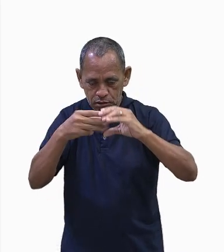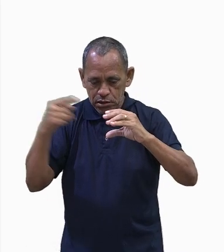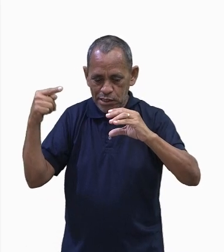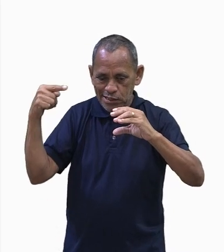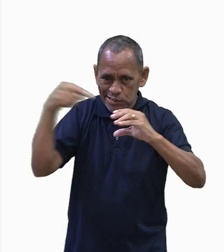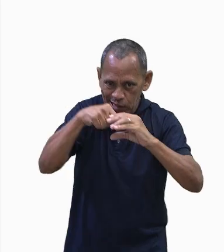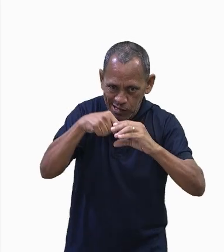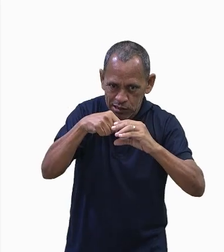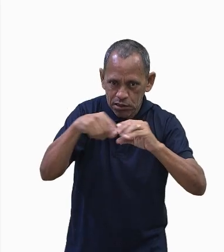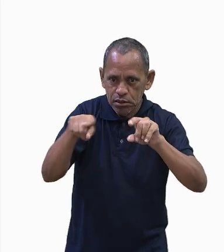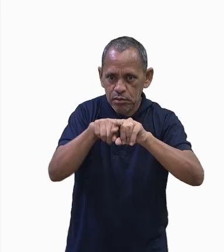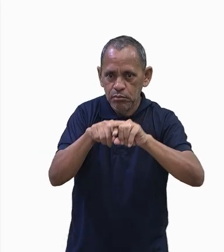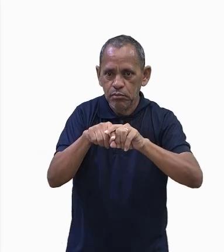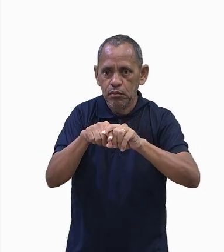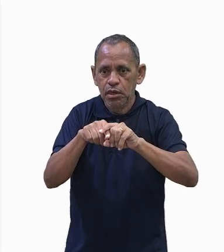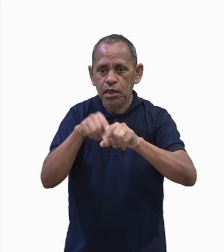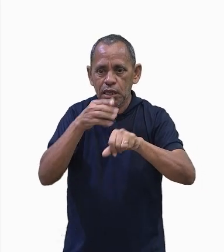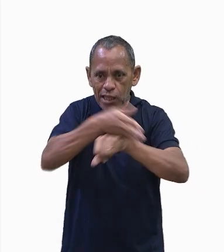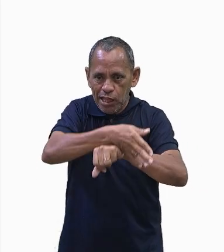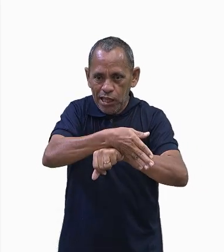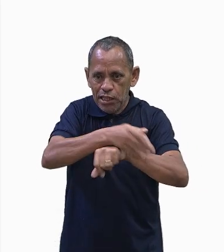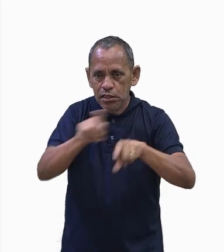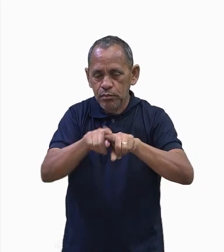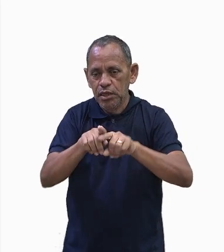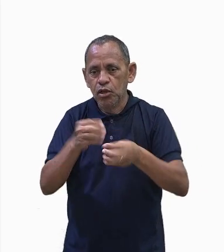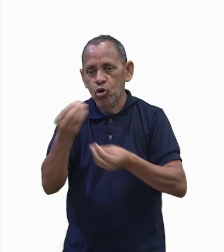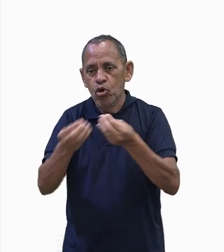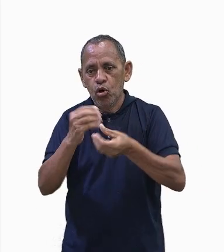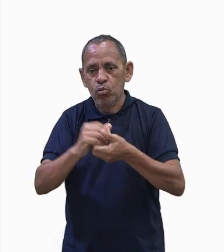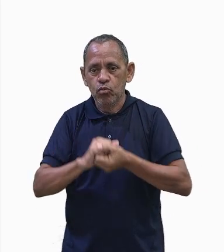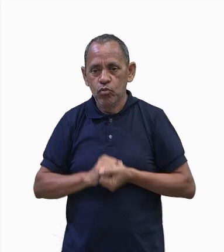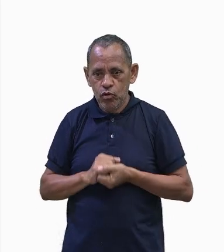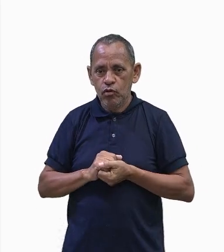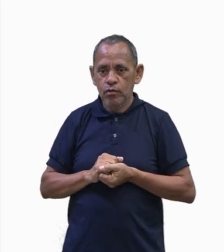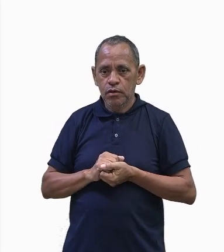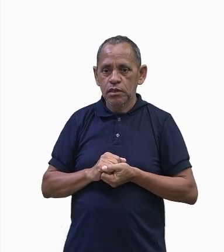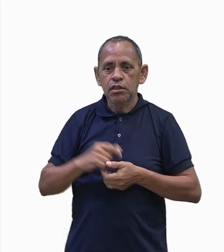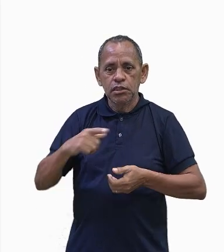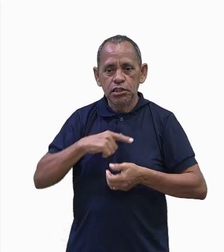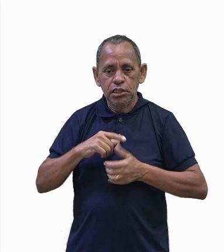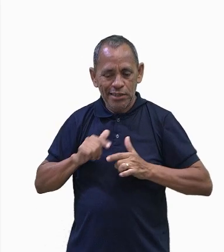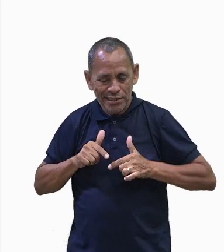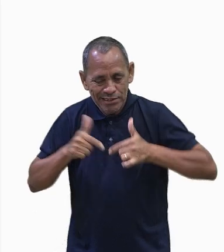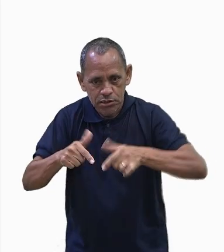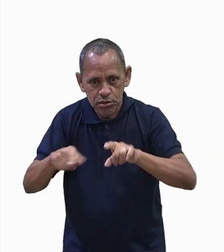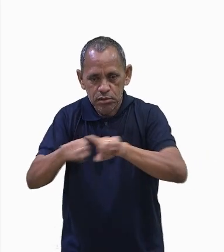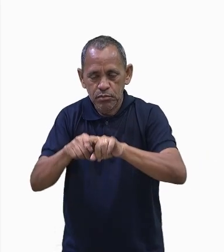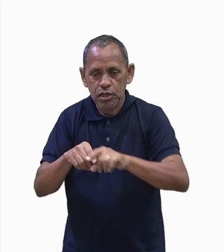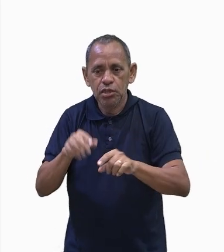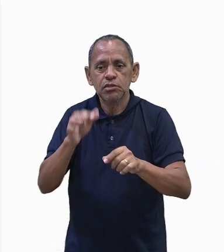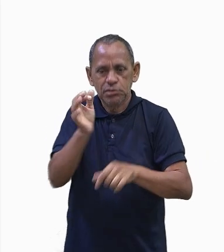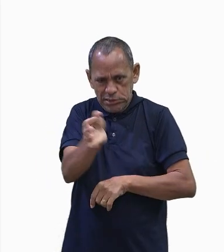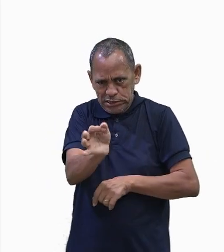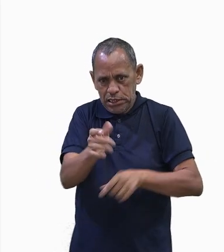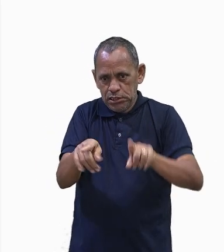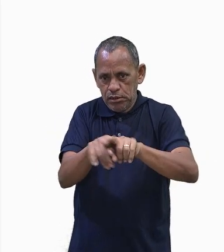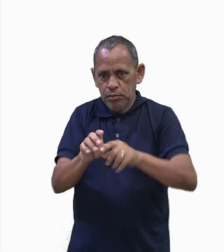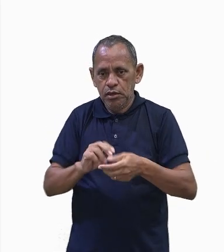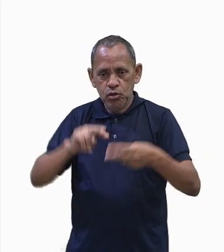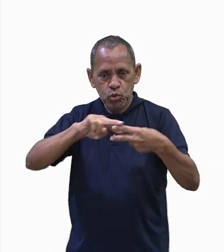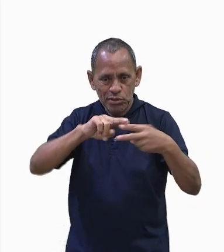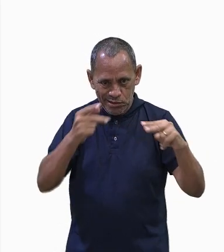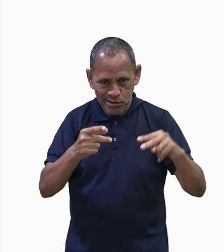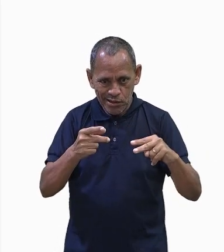informação com o gene, né, que está funcionando direitinho, para o organismo, né, final ali, o DNA, que foi